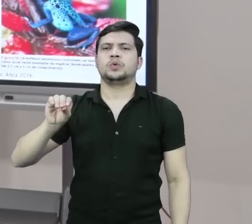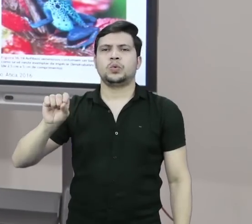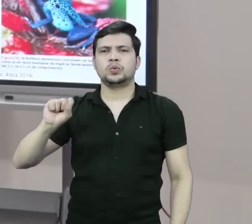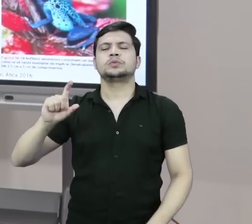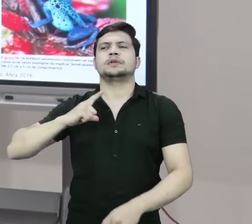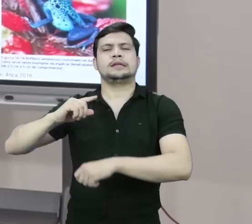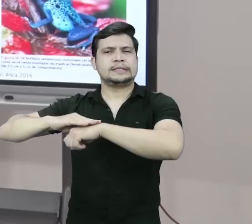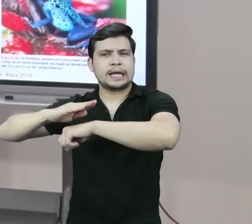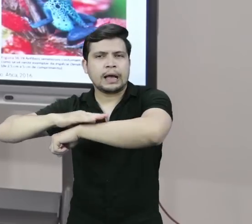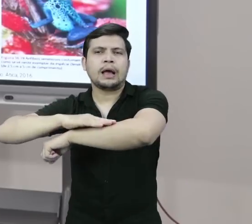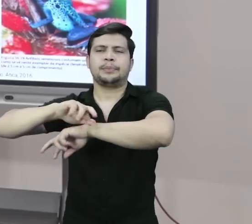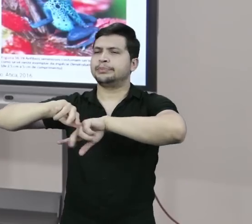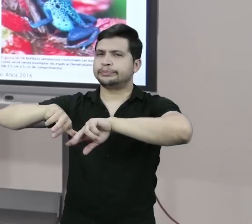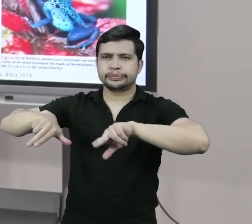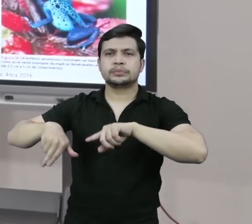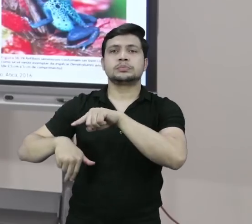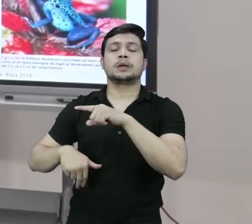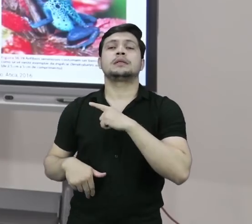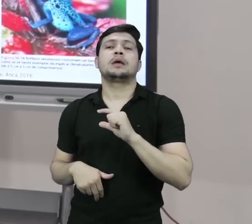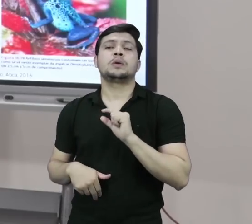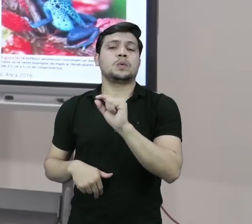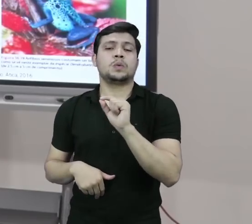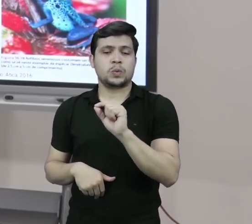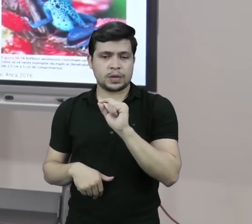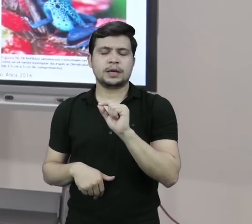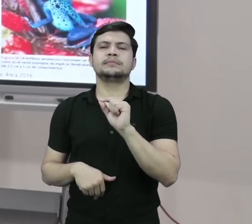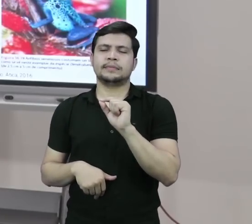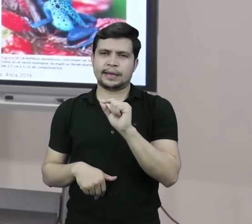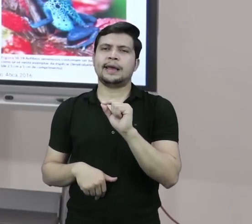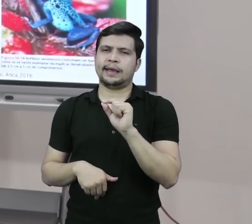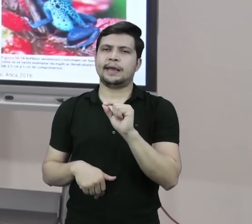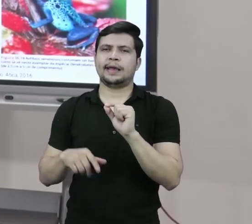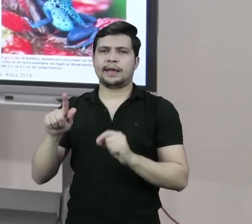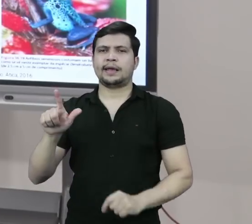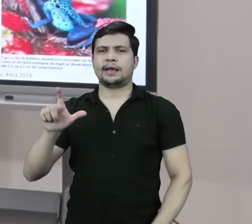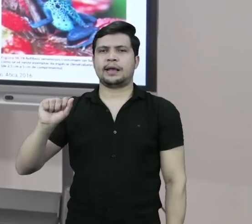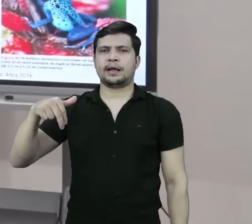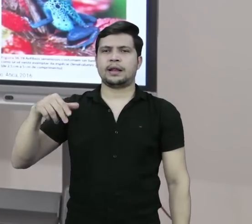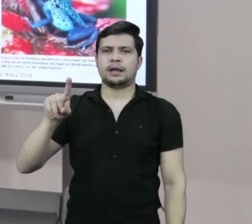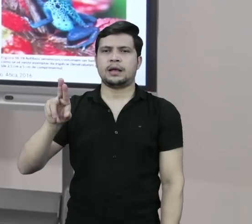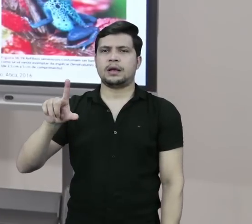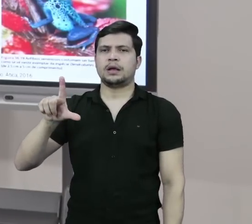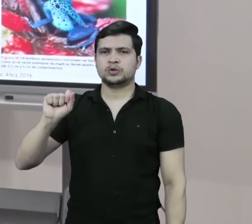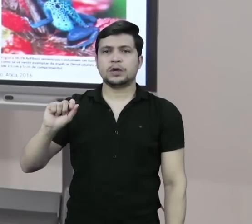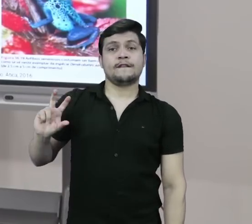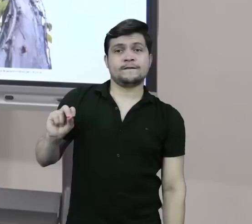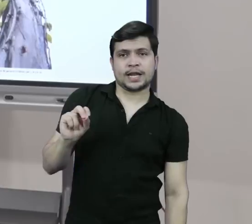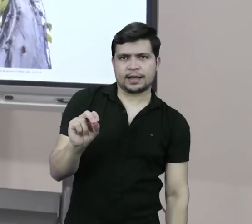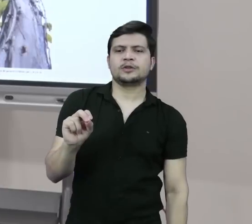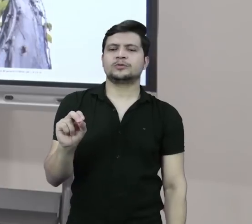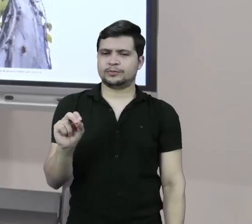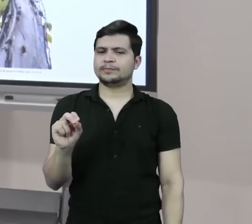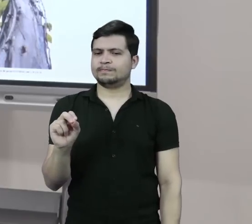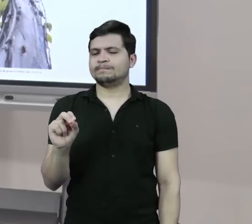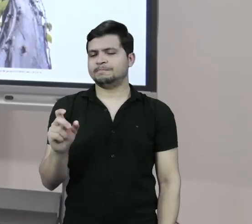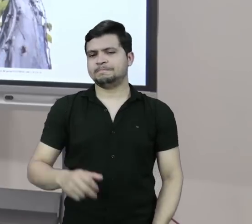possuem glândulas, né, de veneno que são impalatáveis para os seus predadores, né? Eles não fogem aí porque causam problemas